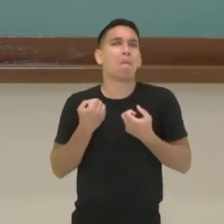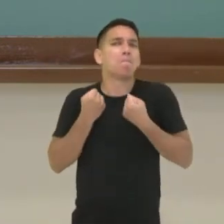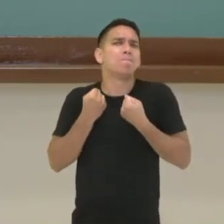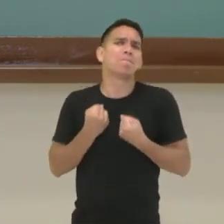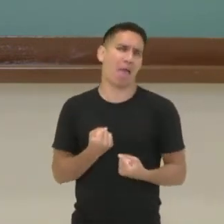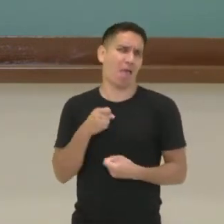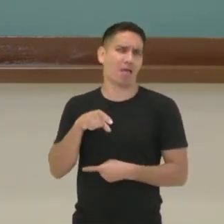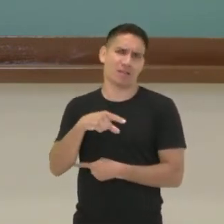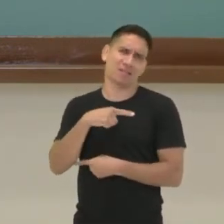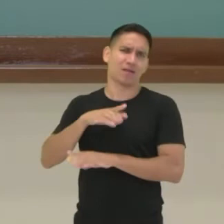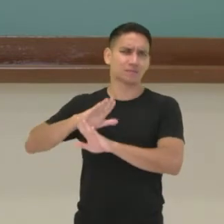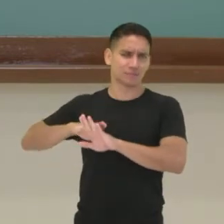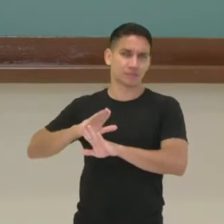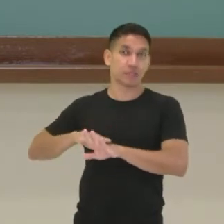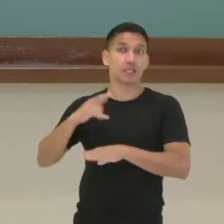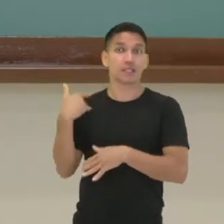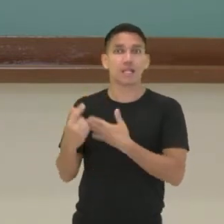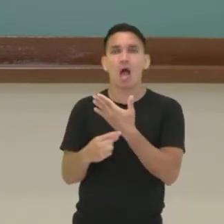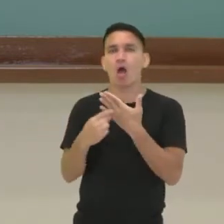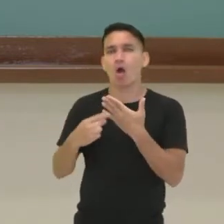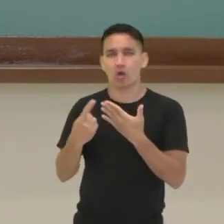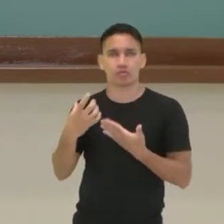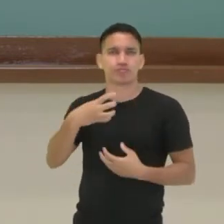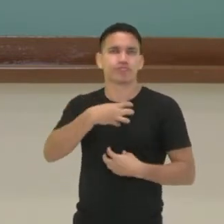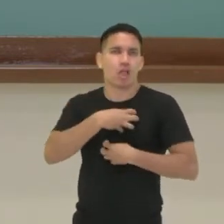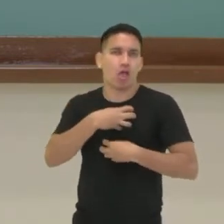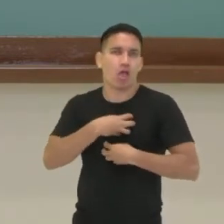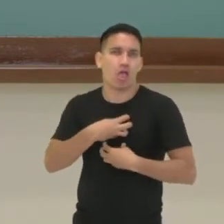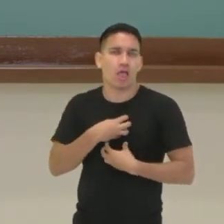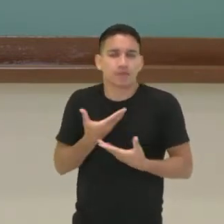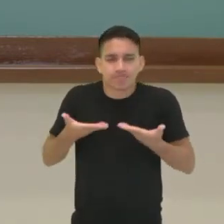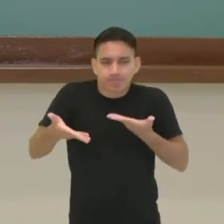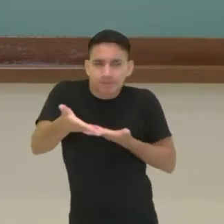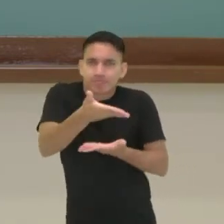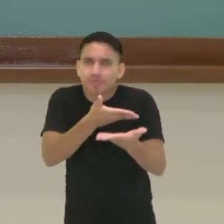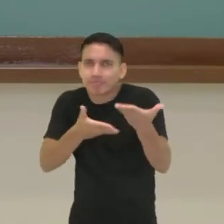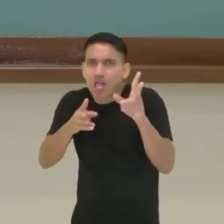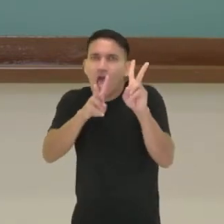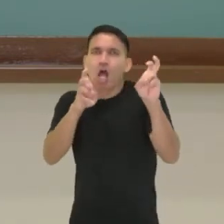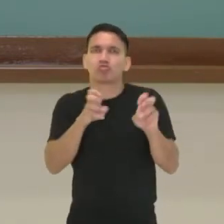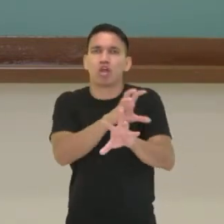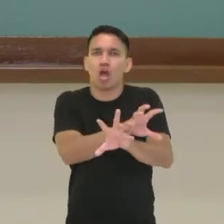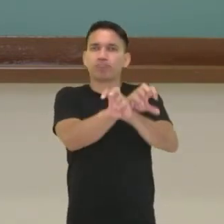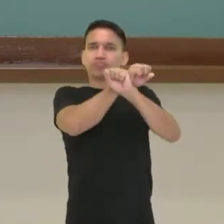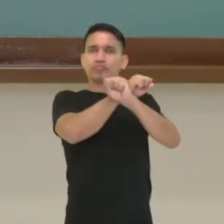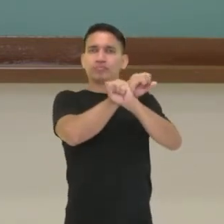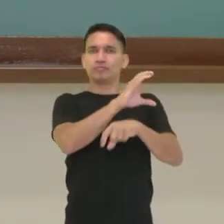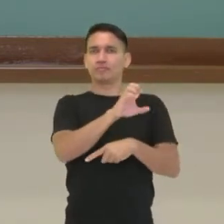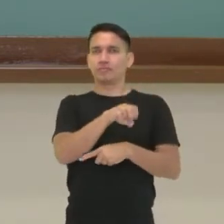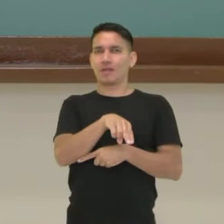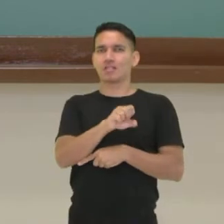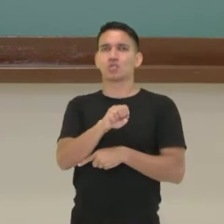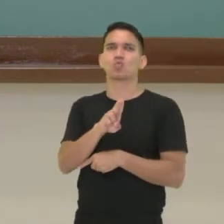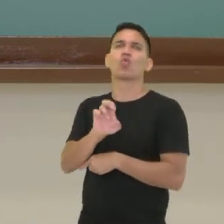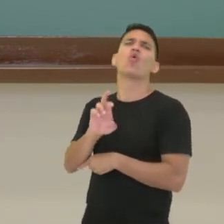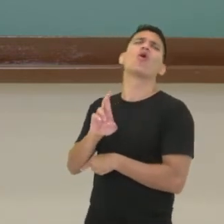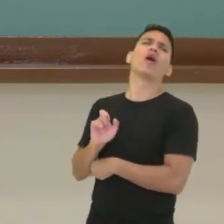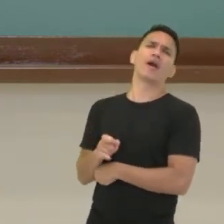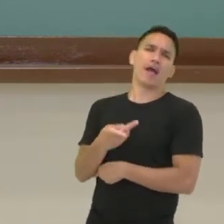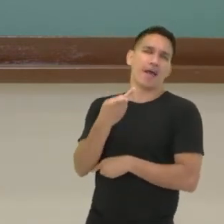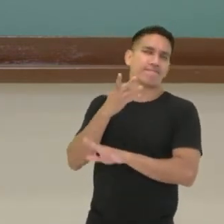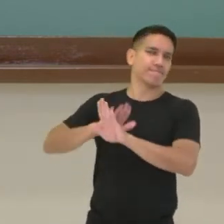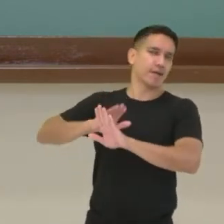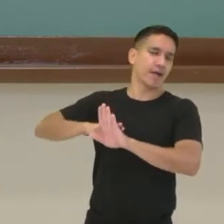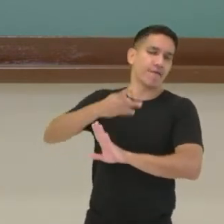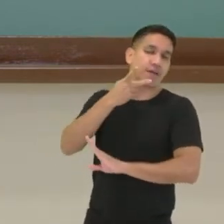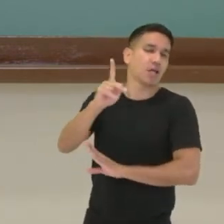ele tinha esse jeito de lidar com a censura, muitas vezes deixando ali algumas mensagens